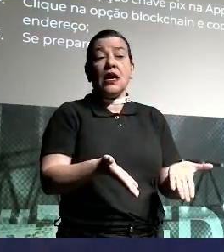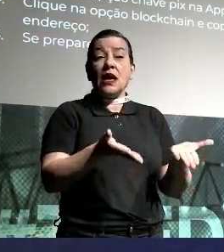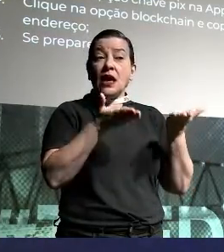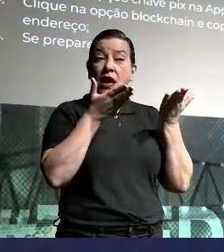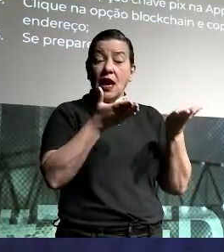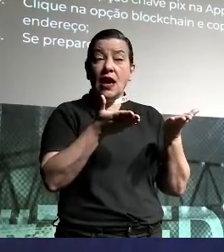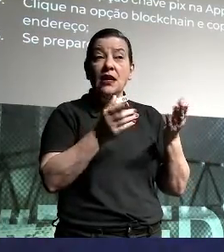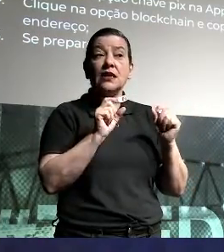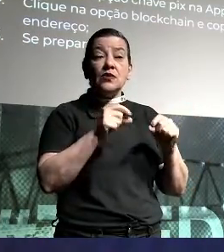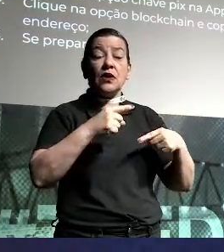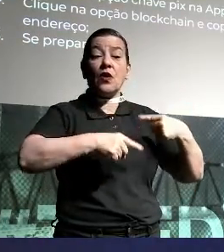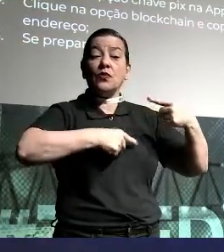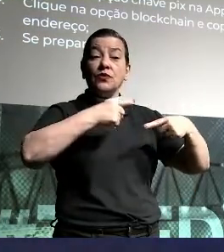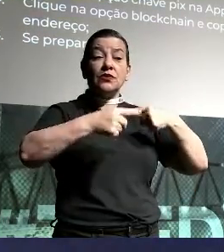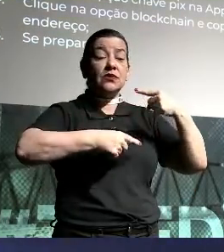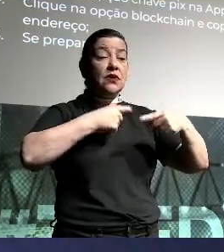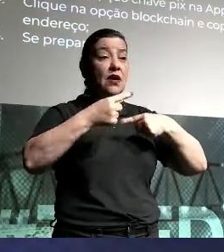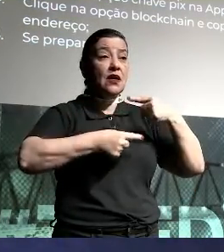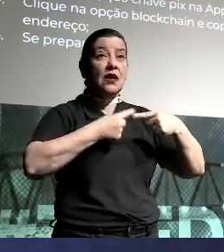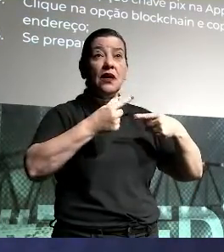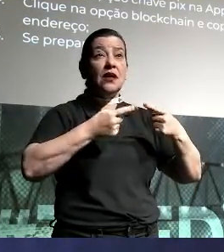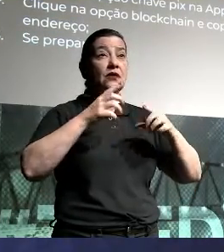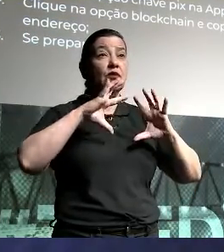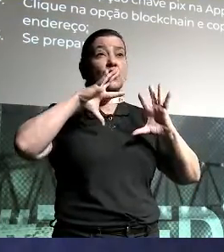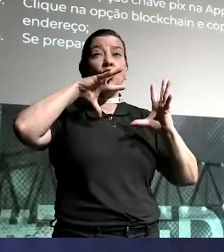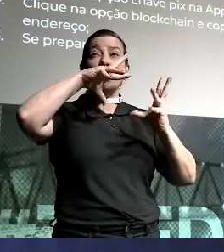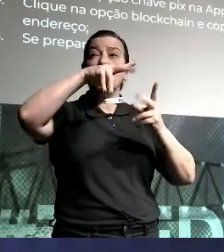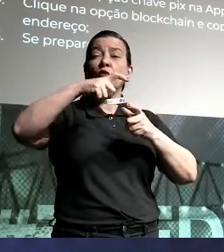elas estão rodando em lugares do mundo,